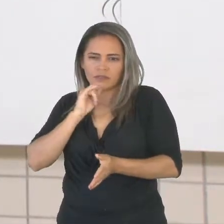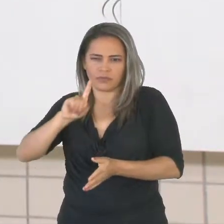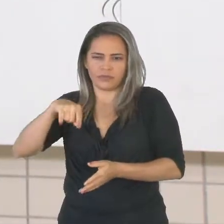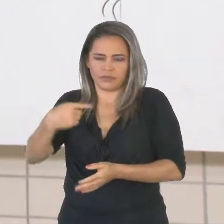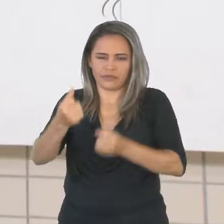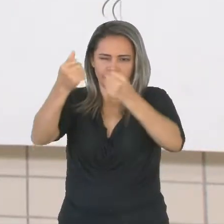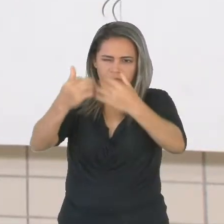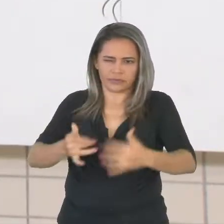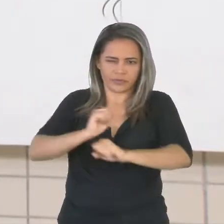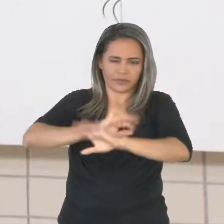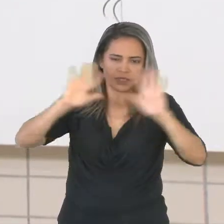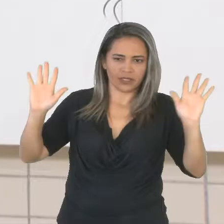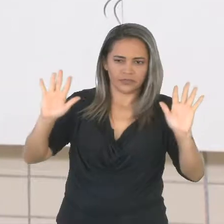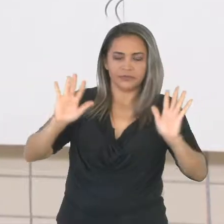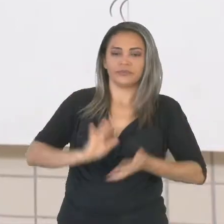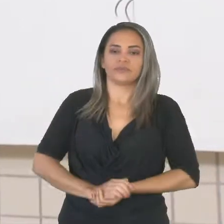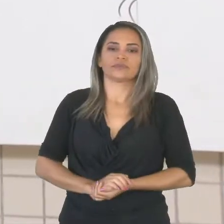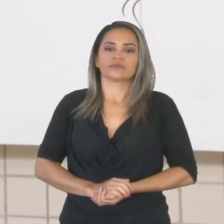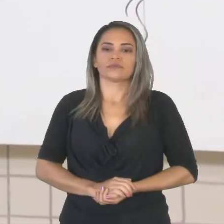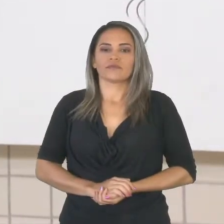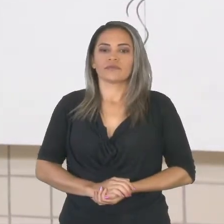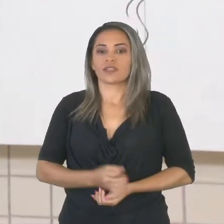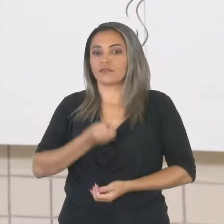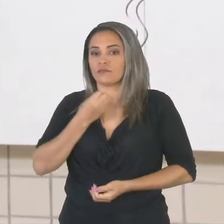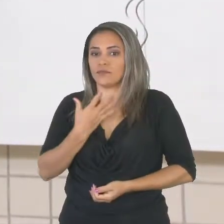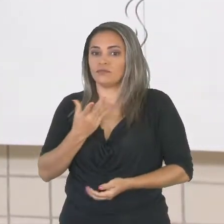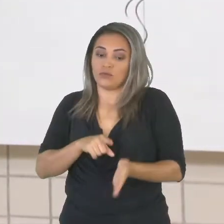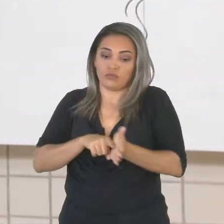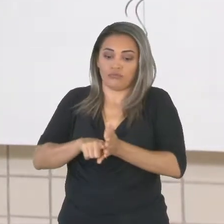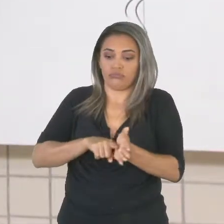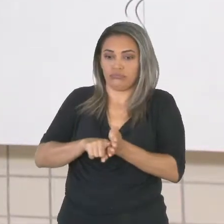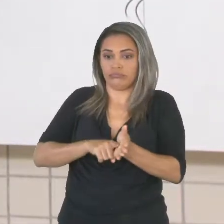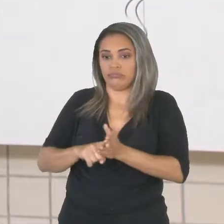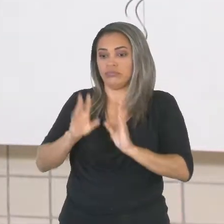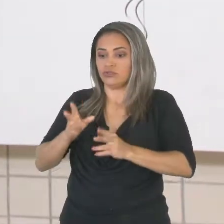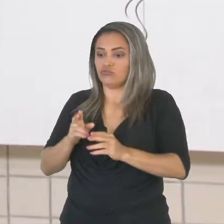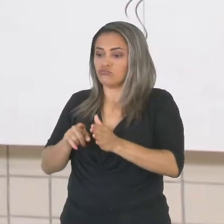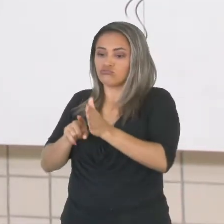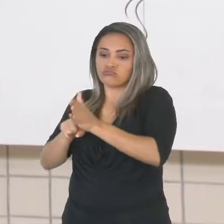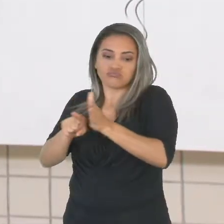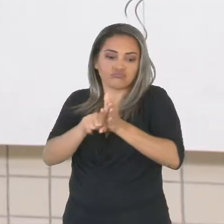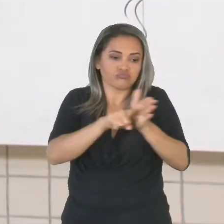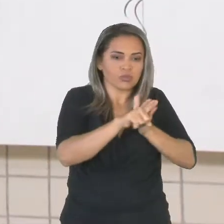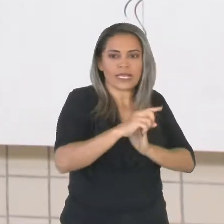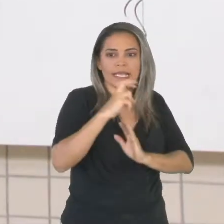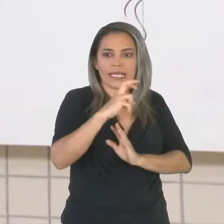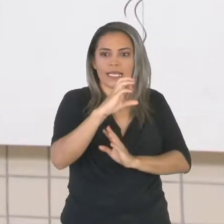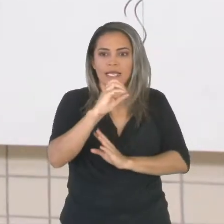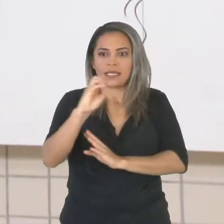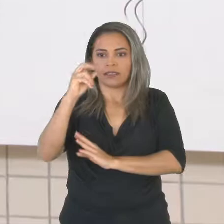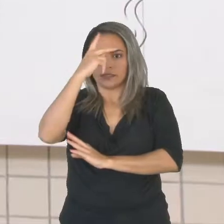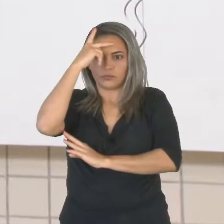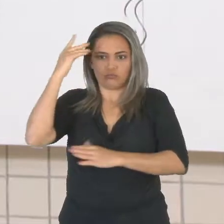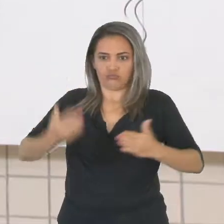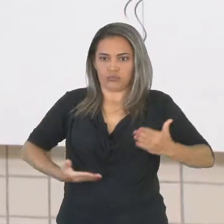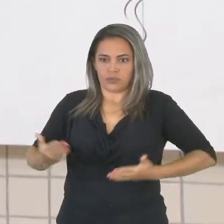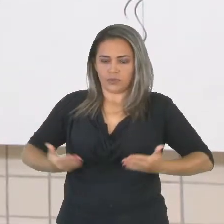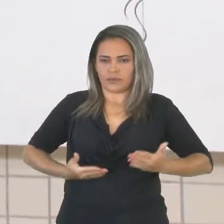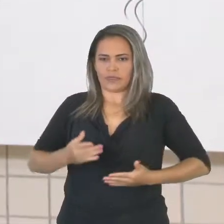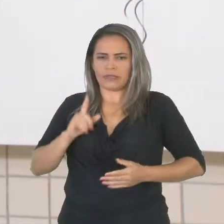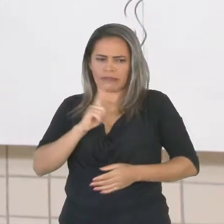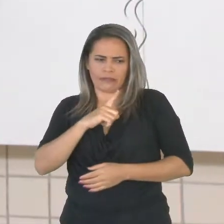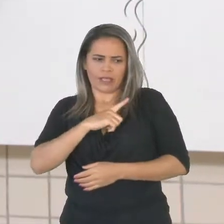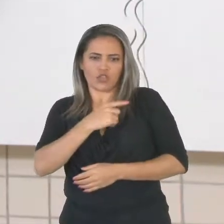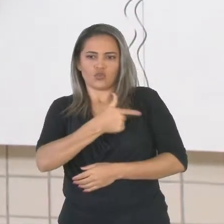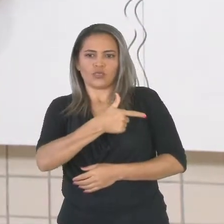fica mais claro para vocês. Bom, numa pesquisa realizada com 500 funcionários, constatou-se que 270 são